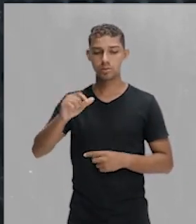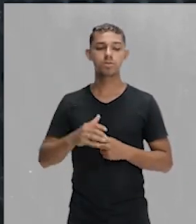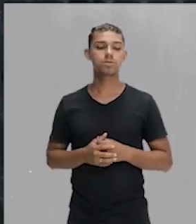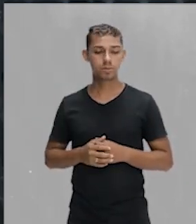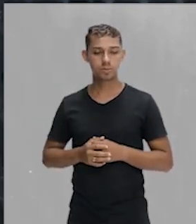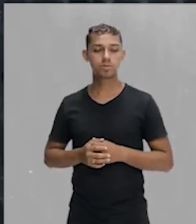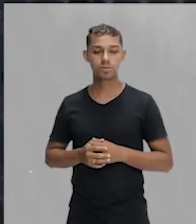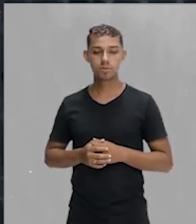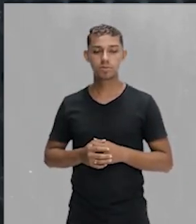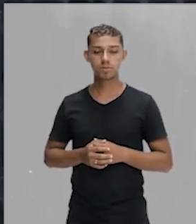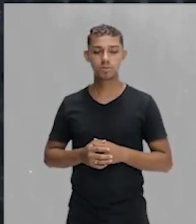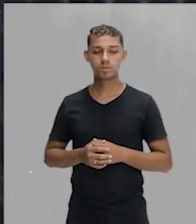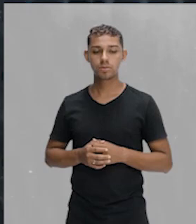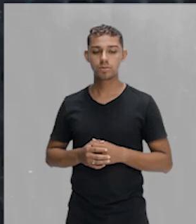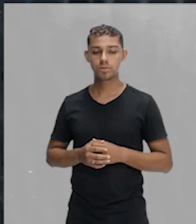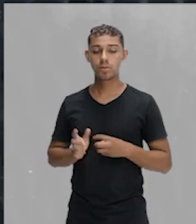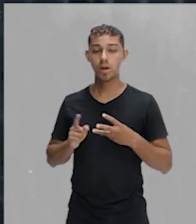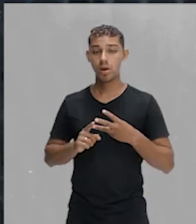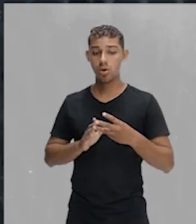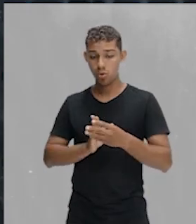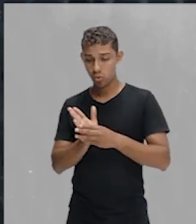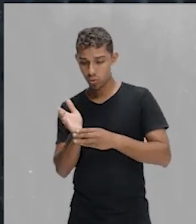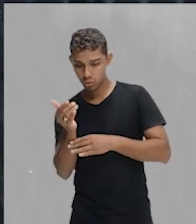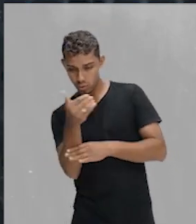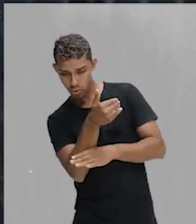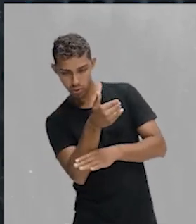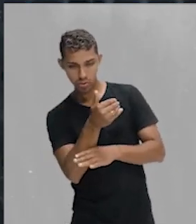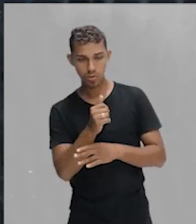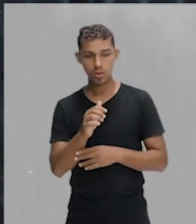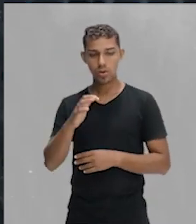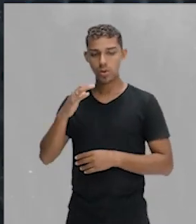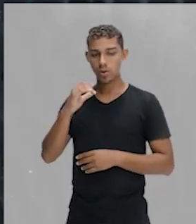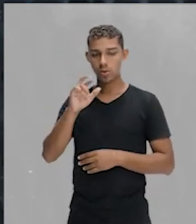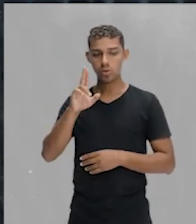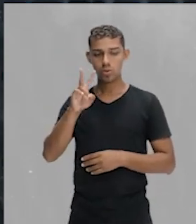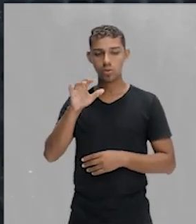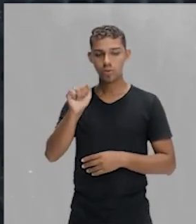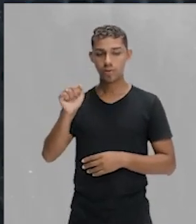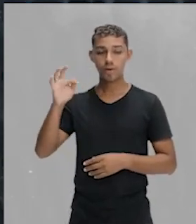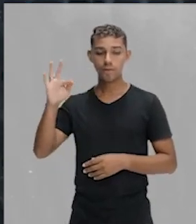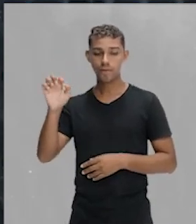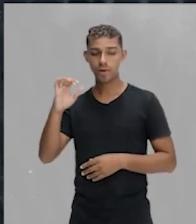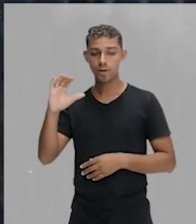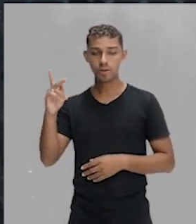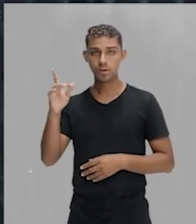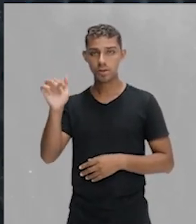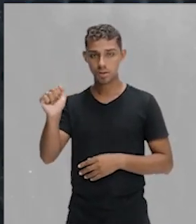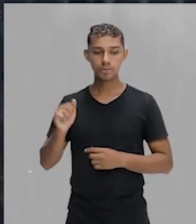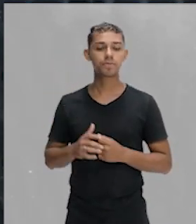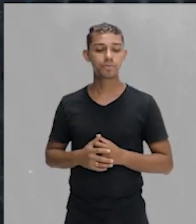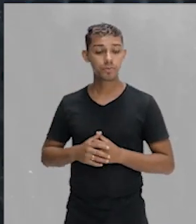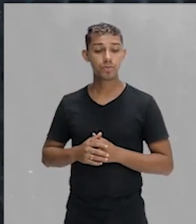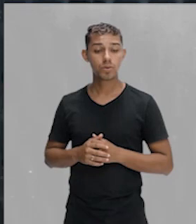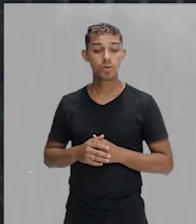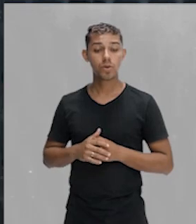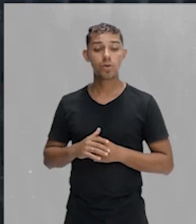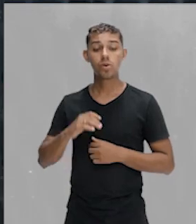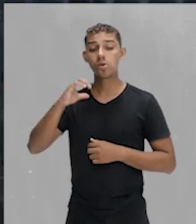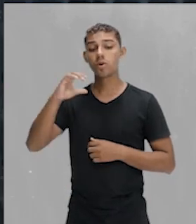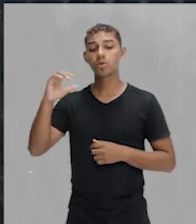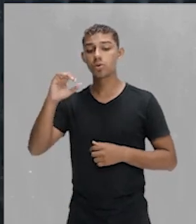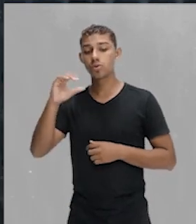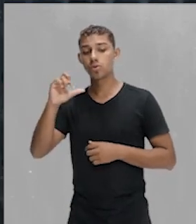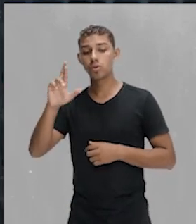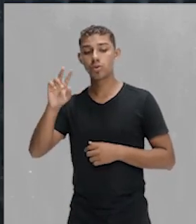cruce. Eu tenho curva fechada, tá? Curva cerrada. Curva em S, eu